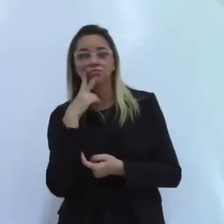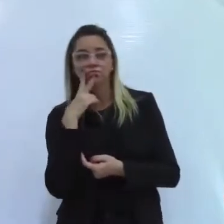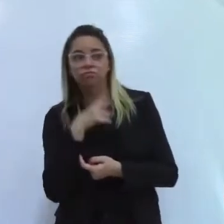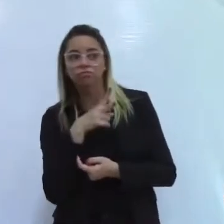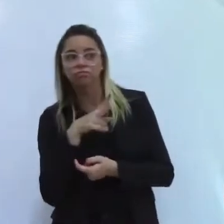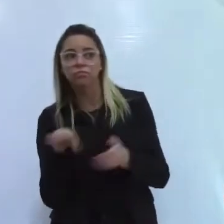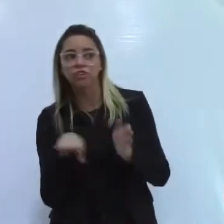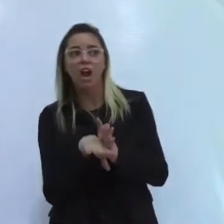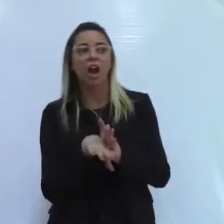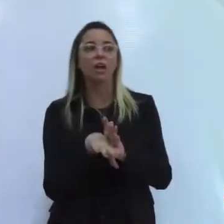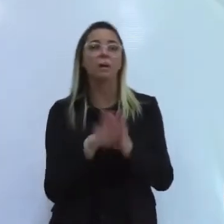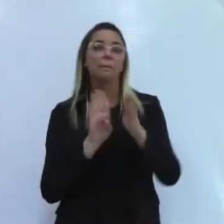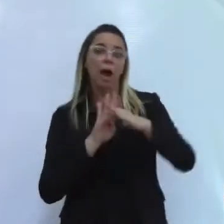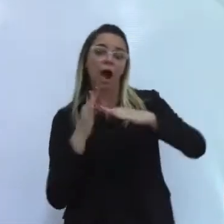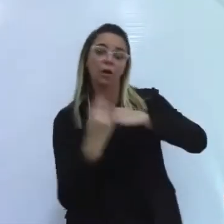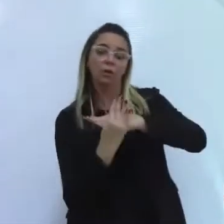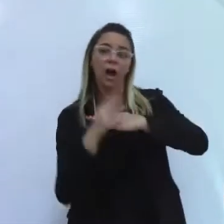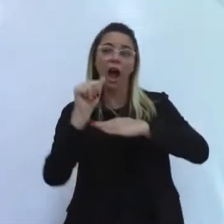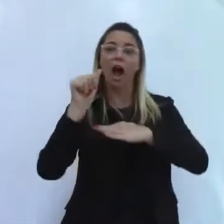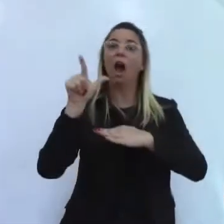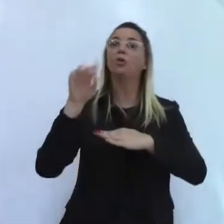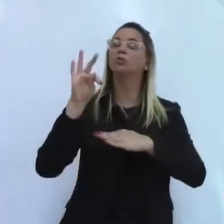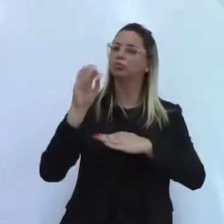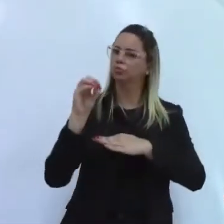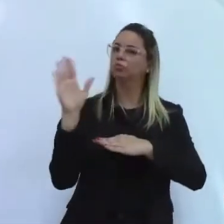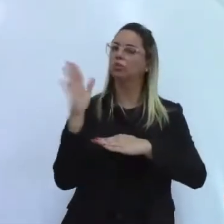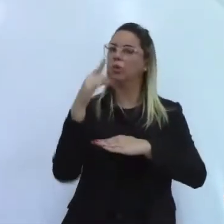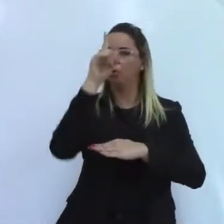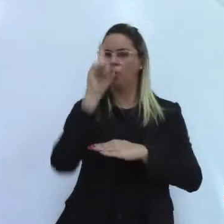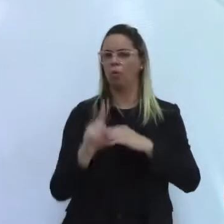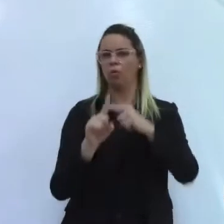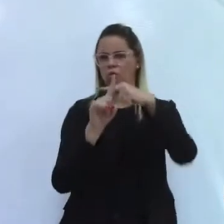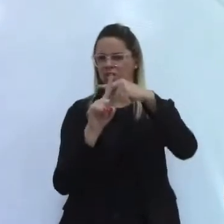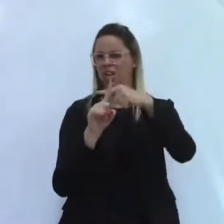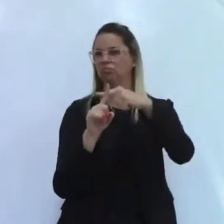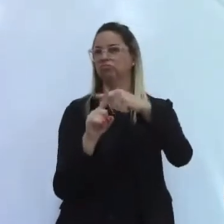lá no alto do Cruzeiro, tem um buraco aberto faz mais de 3 meses.